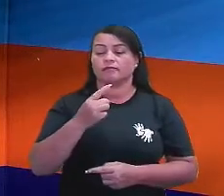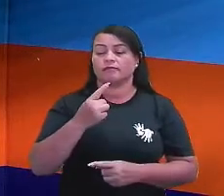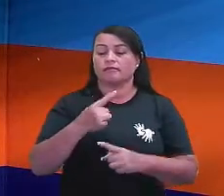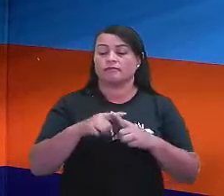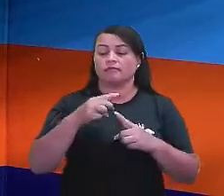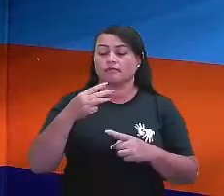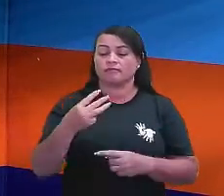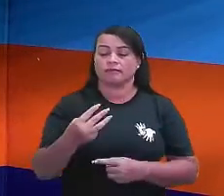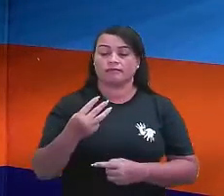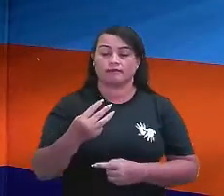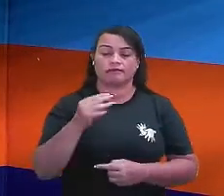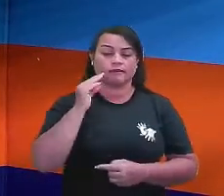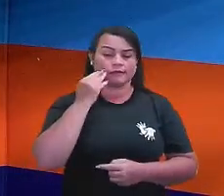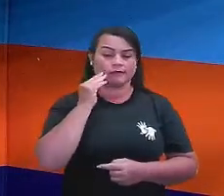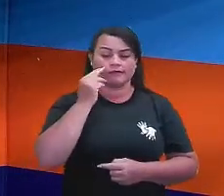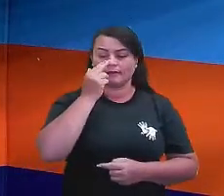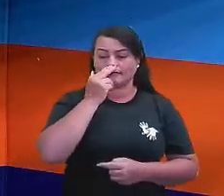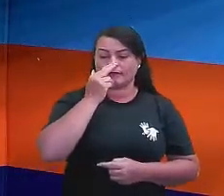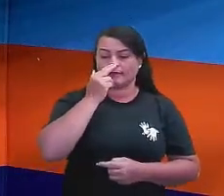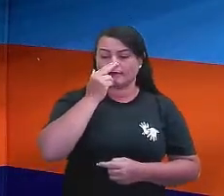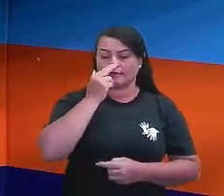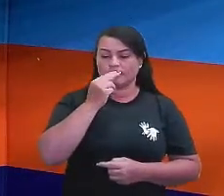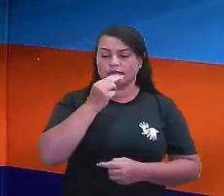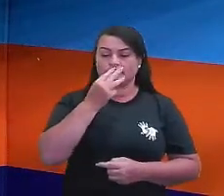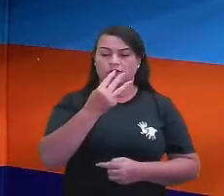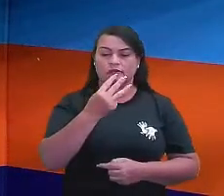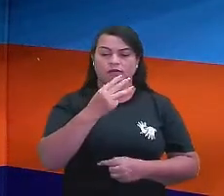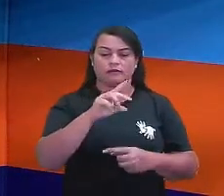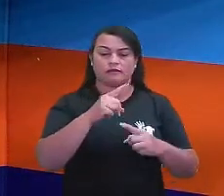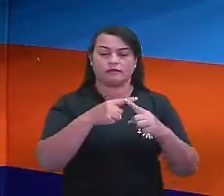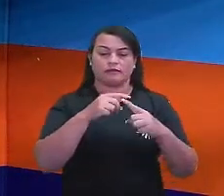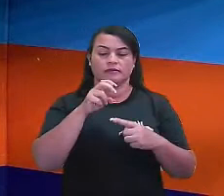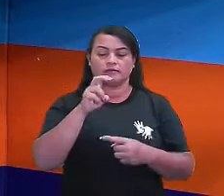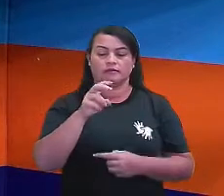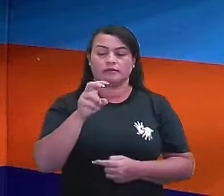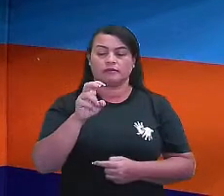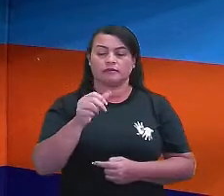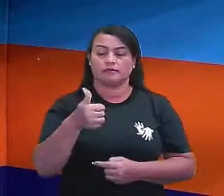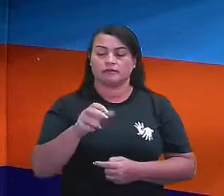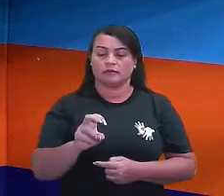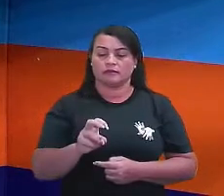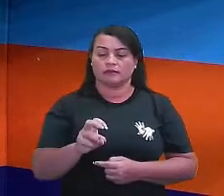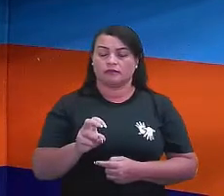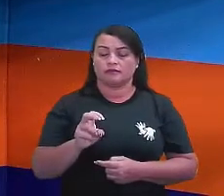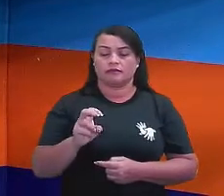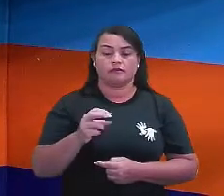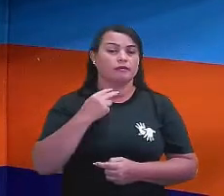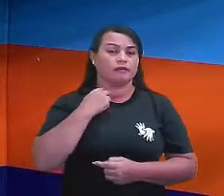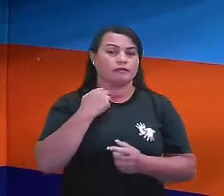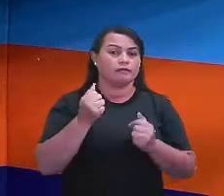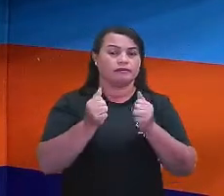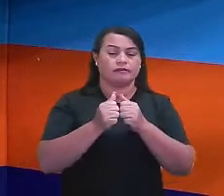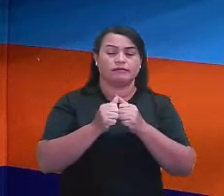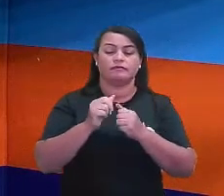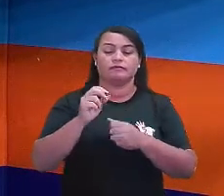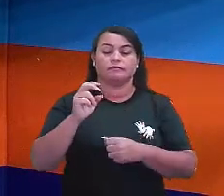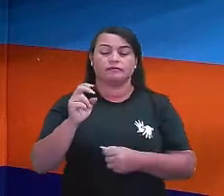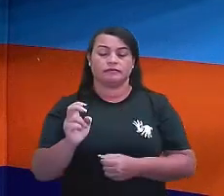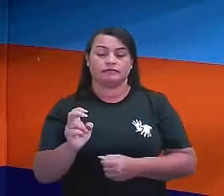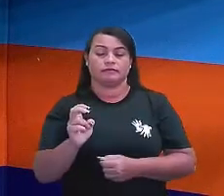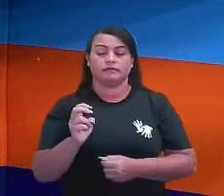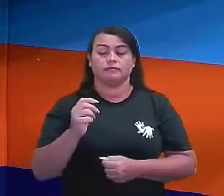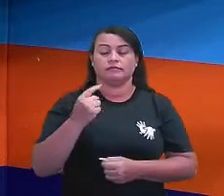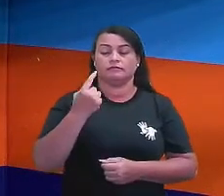3. E aí, do mesmo jeito, ó. 3 vezes 5, 15, tá? Não posso botar o 15 todinho aqui.